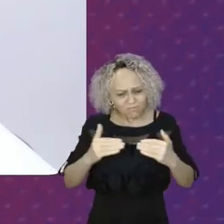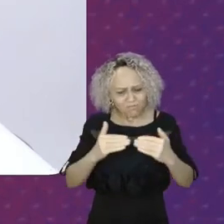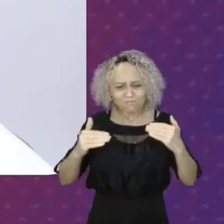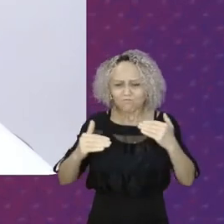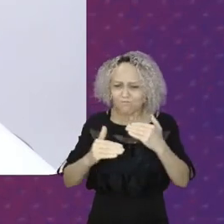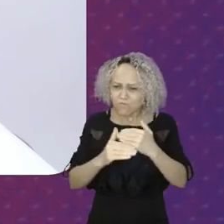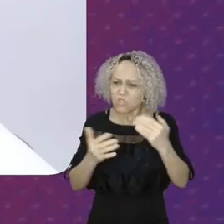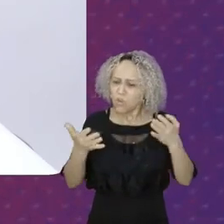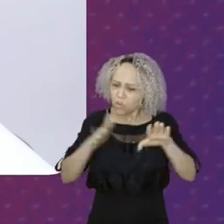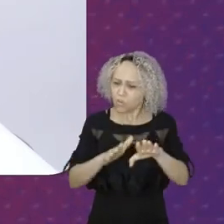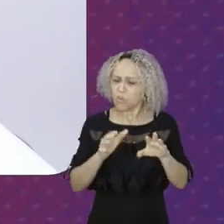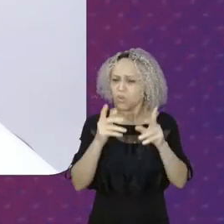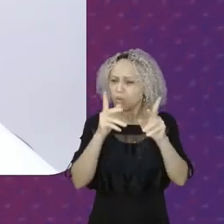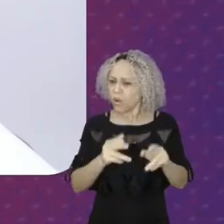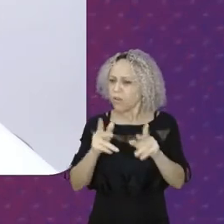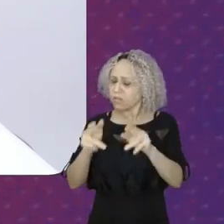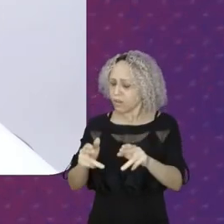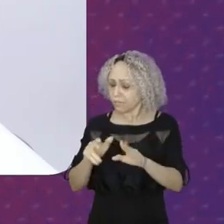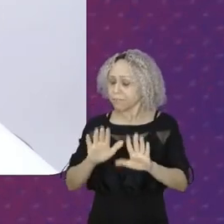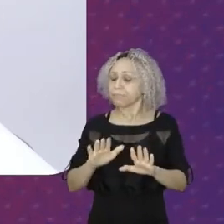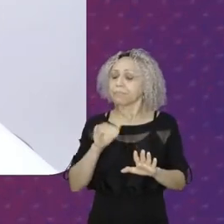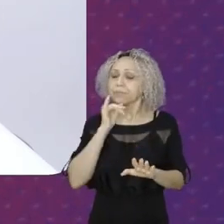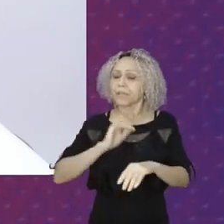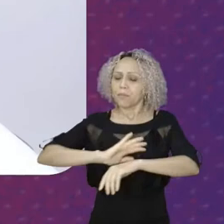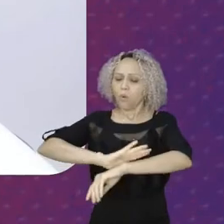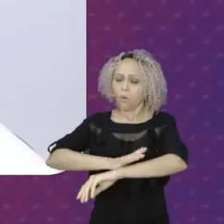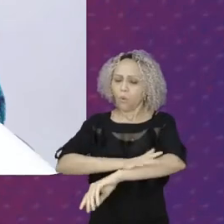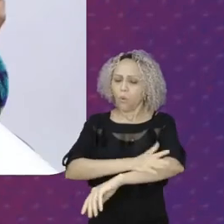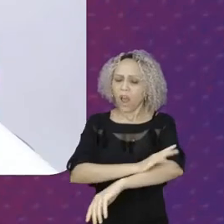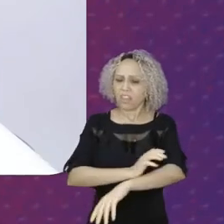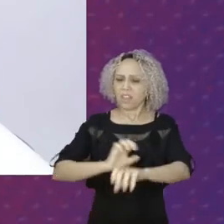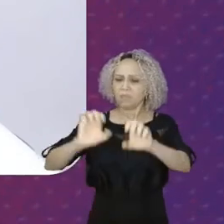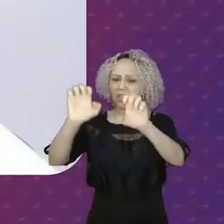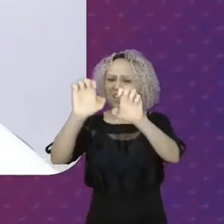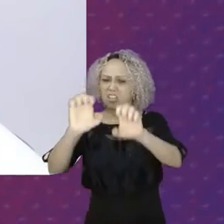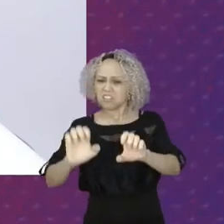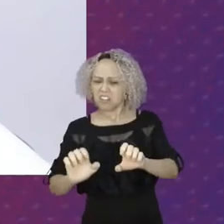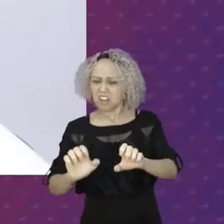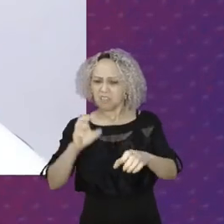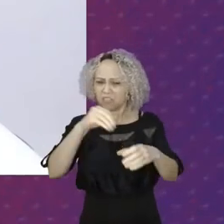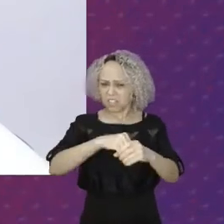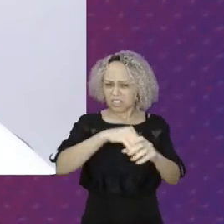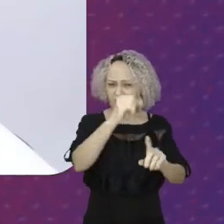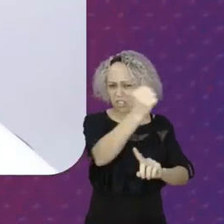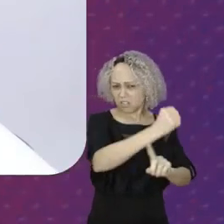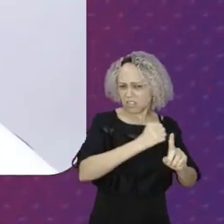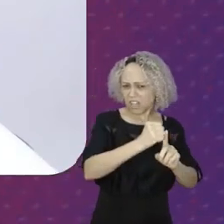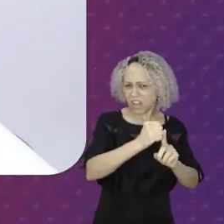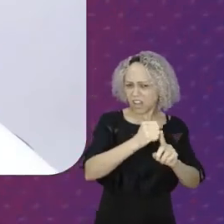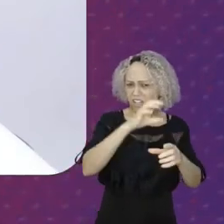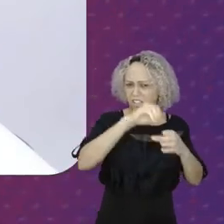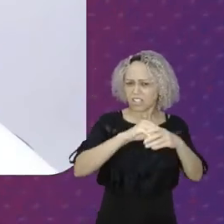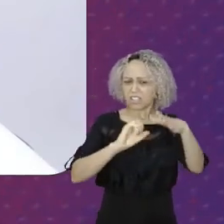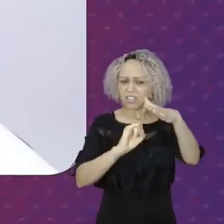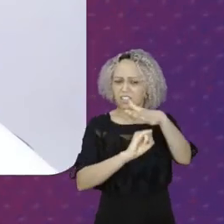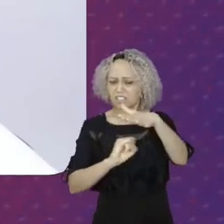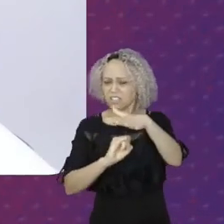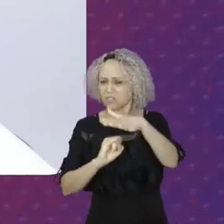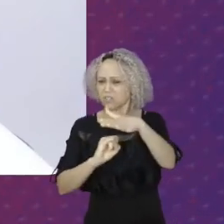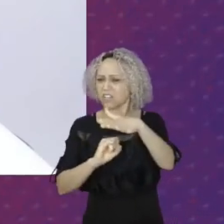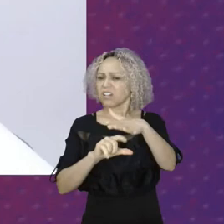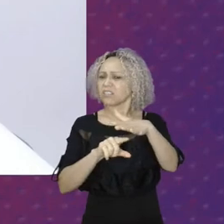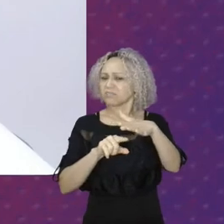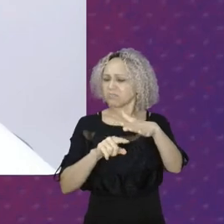o racismo estrutural, institucional, esse racismo que estrutura as relações de poder,